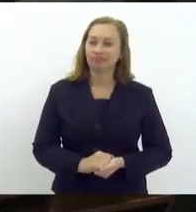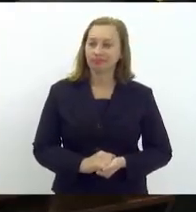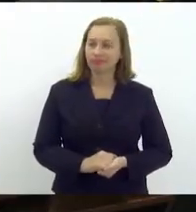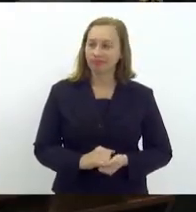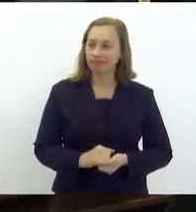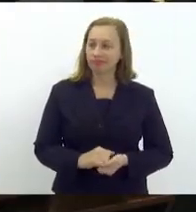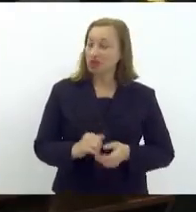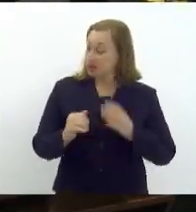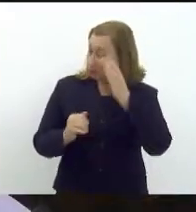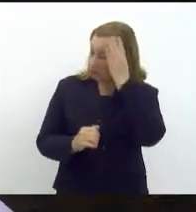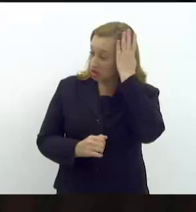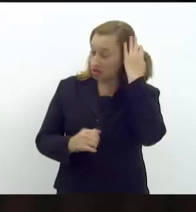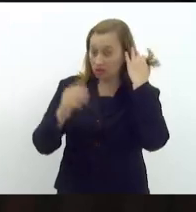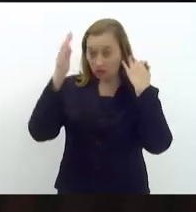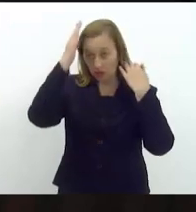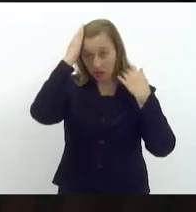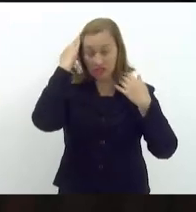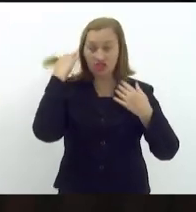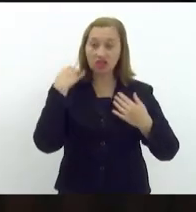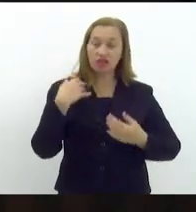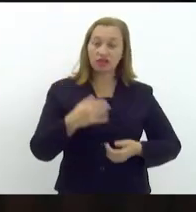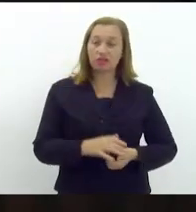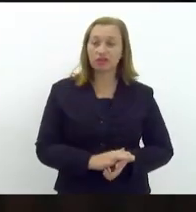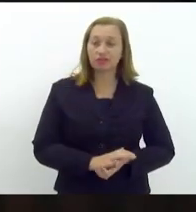Muito obrigado deputada